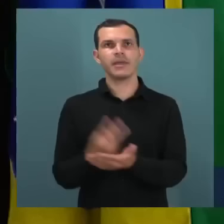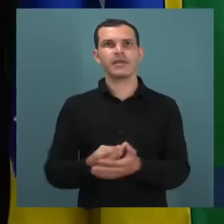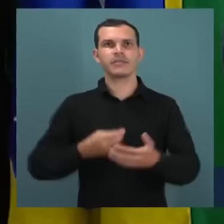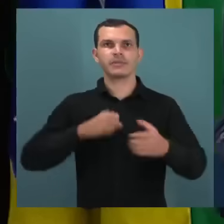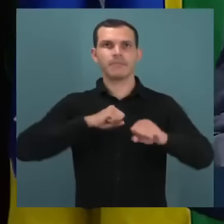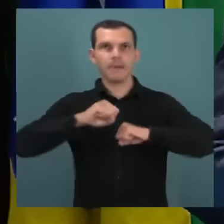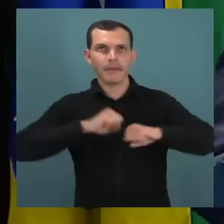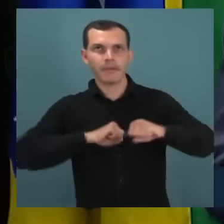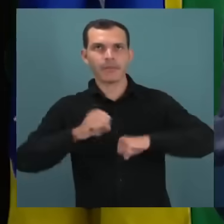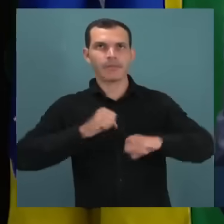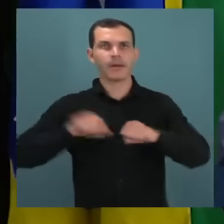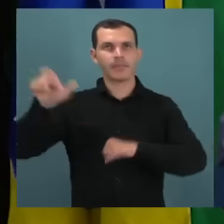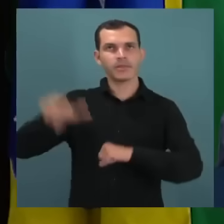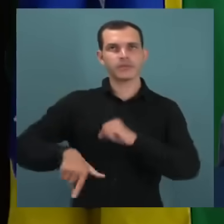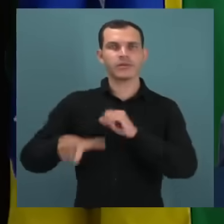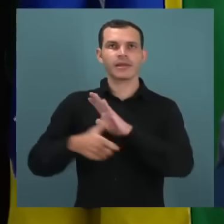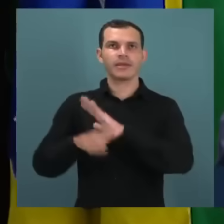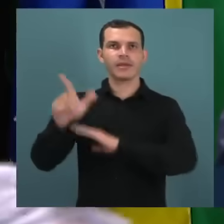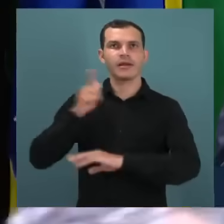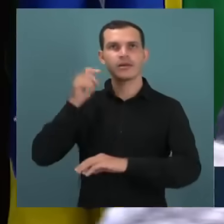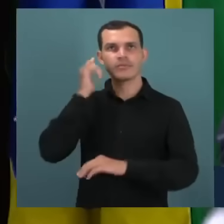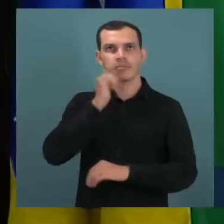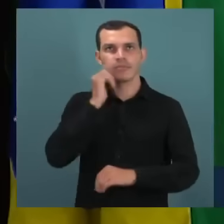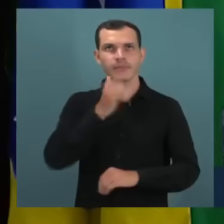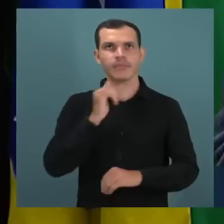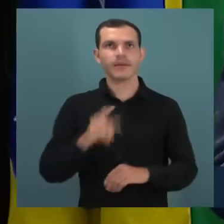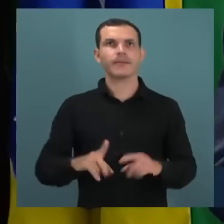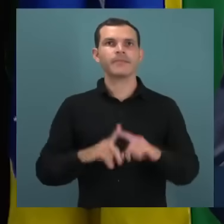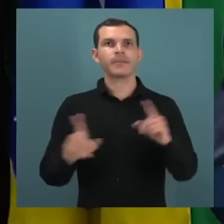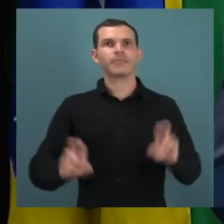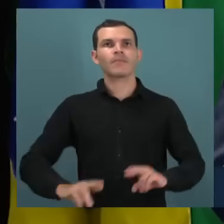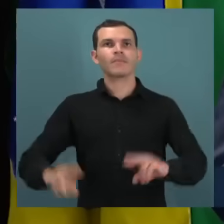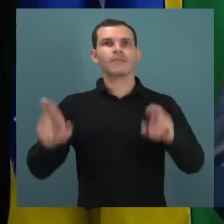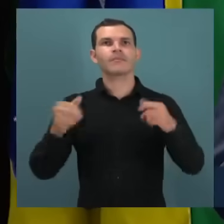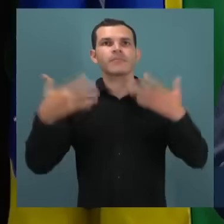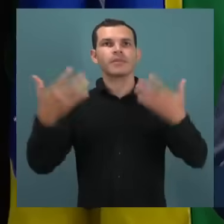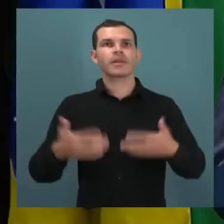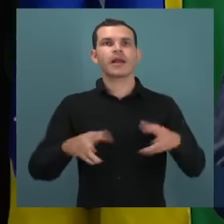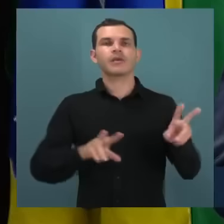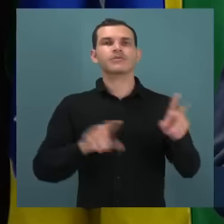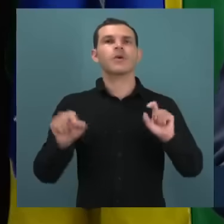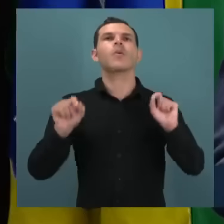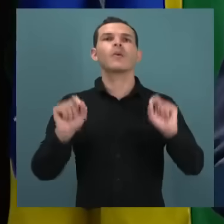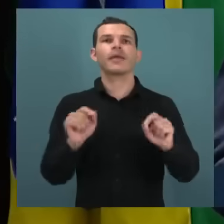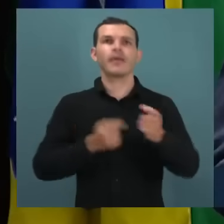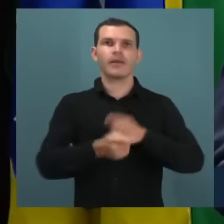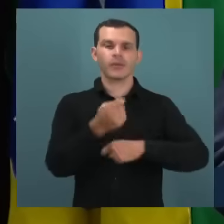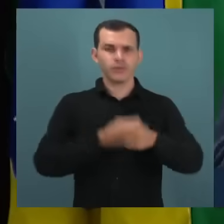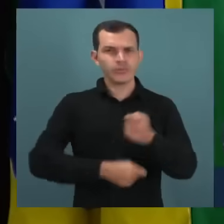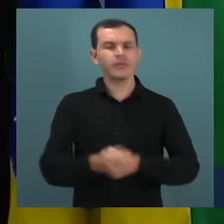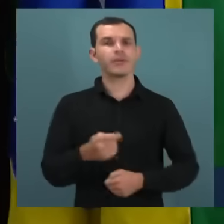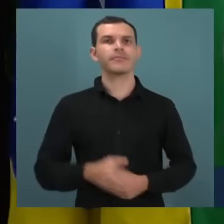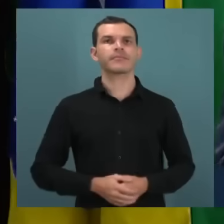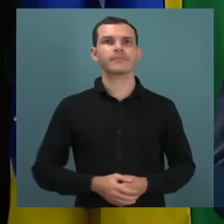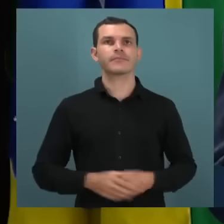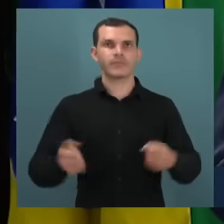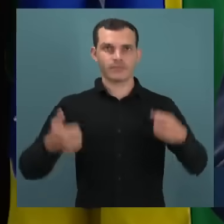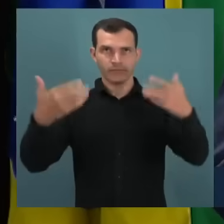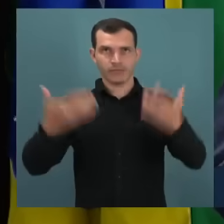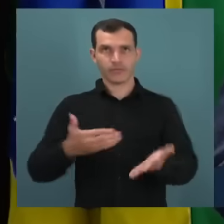que me antecedeu, pretendo trazer um tema também da economia. Começar dizendo que a